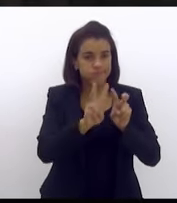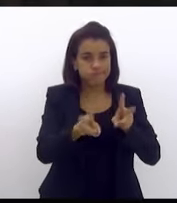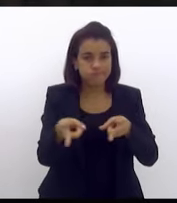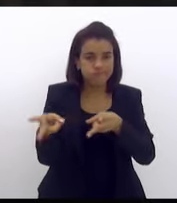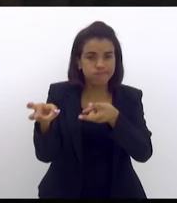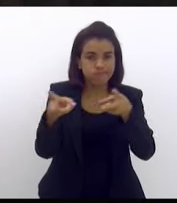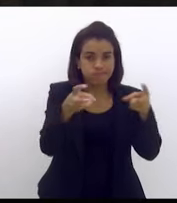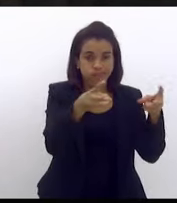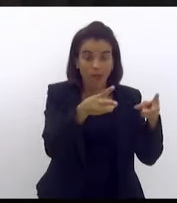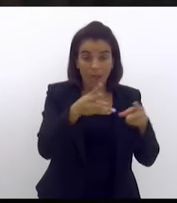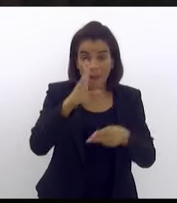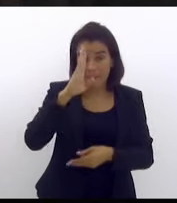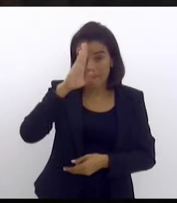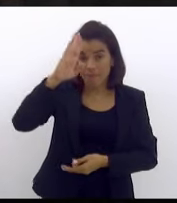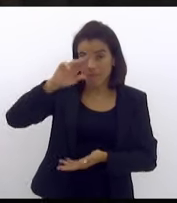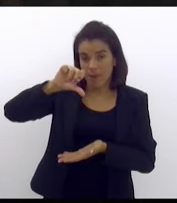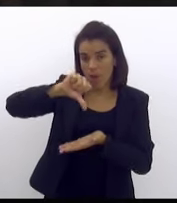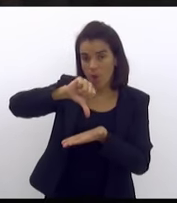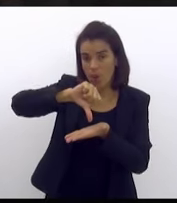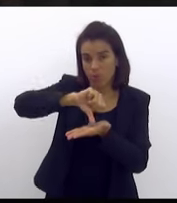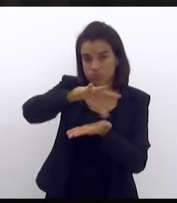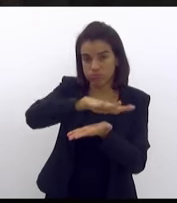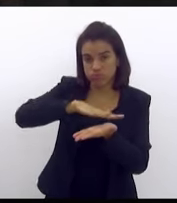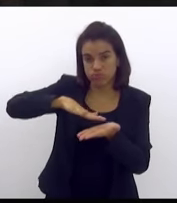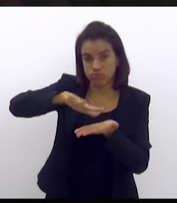principalmente na região metropolitana,